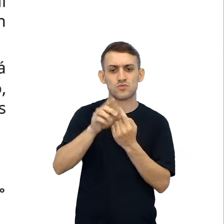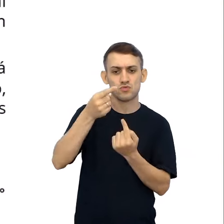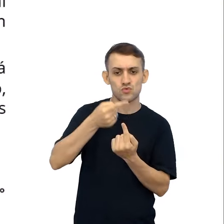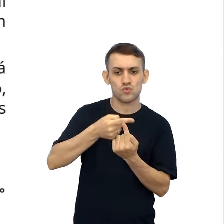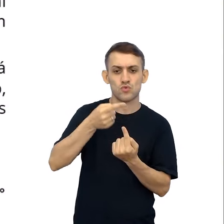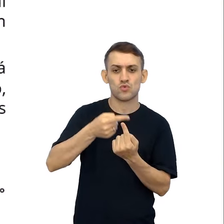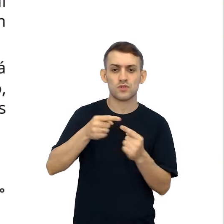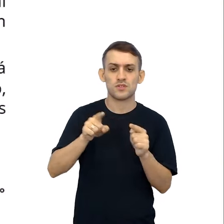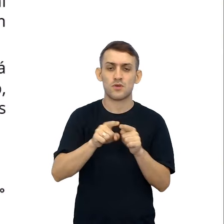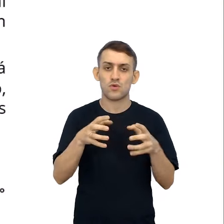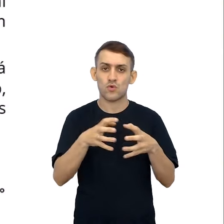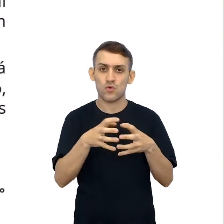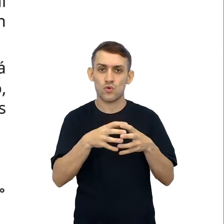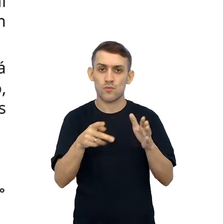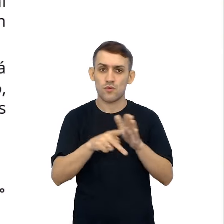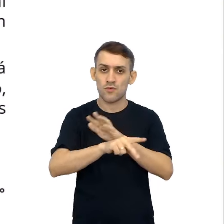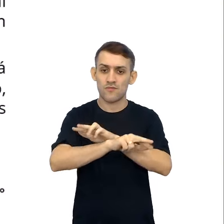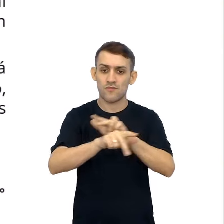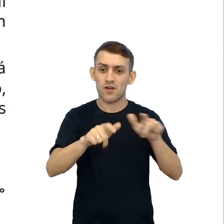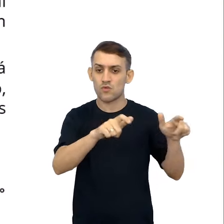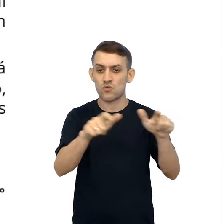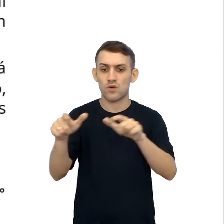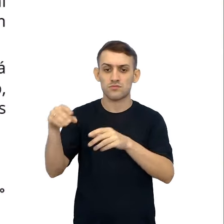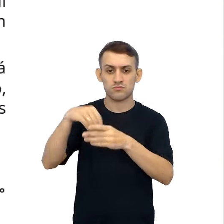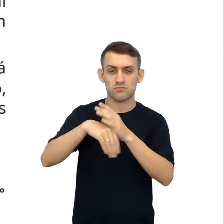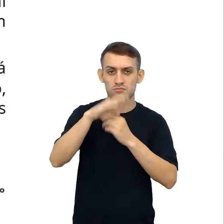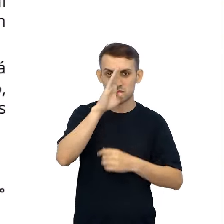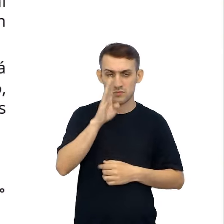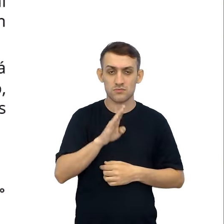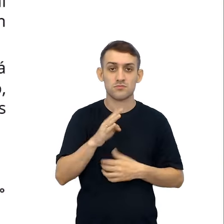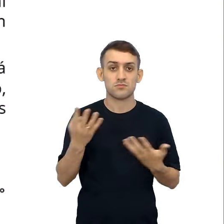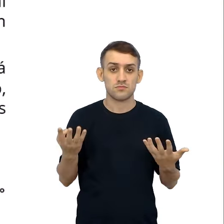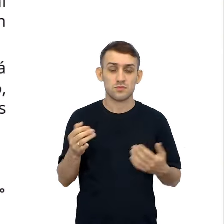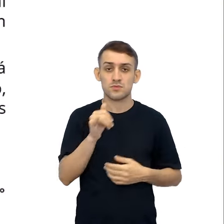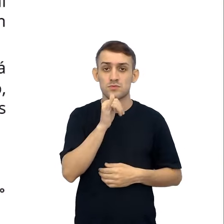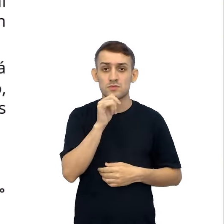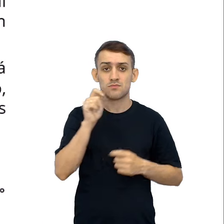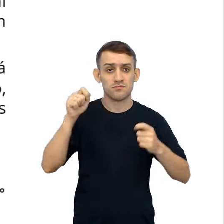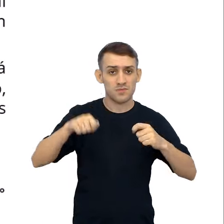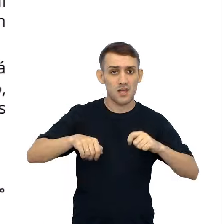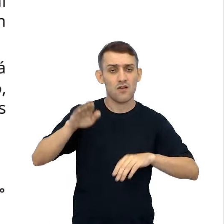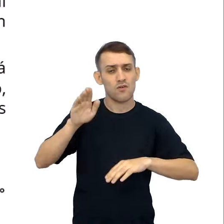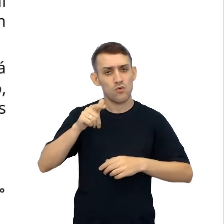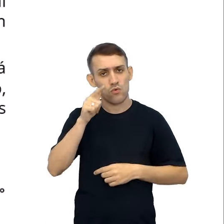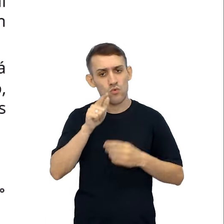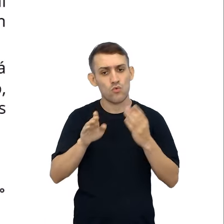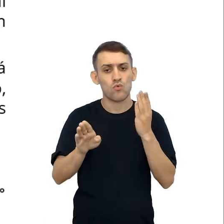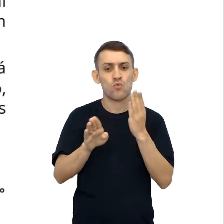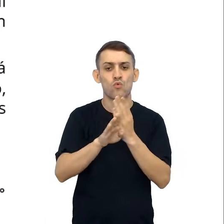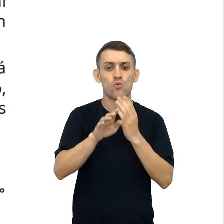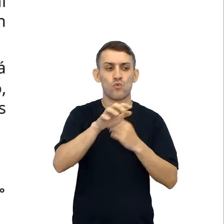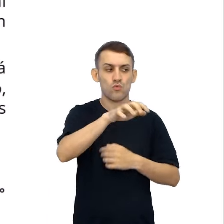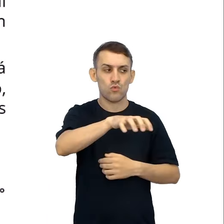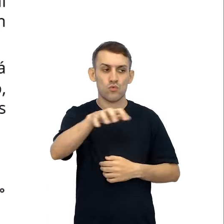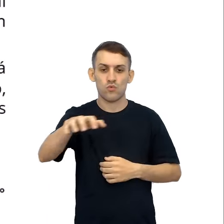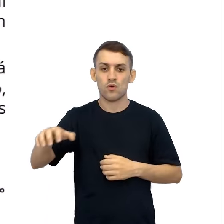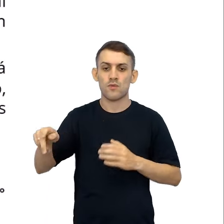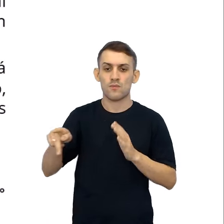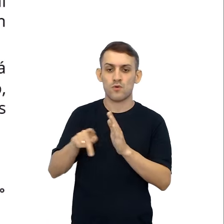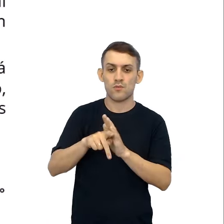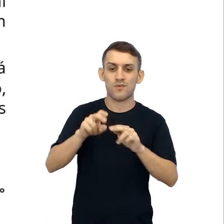de agrupamentos em variadas regiões brasileiras. Nesse sentido, podem ser identificados regionalmente em razão